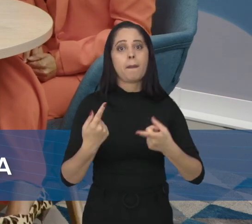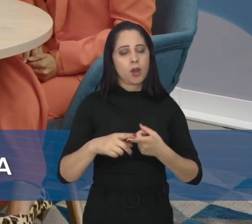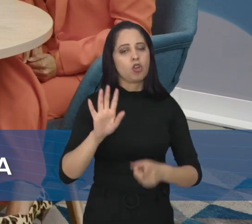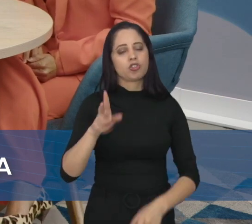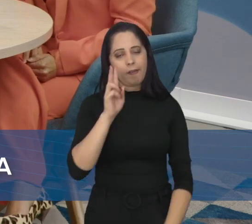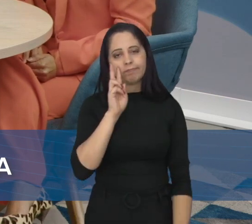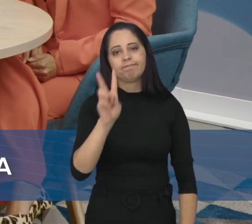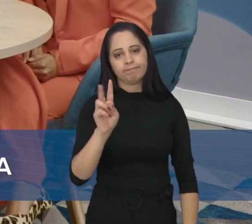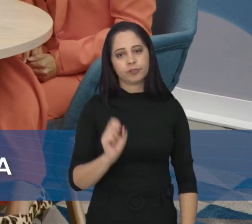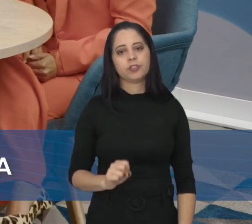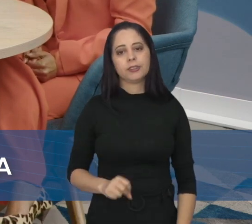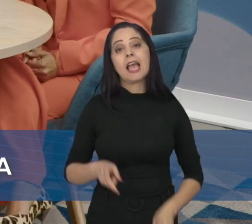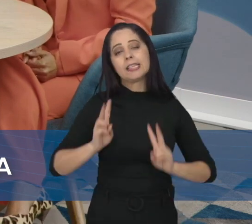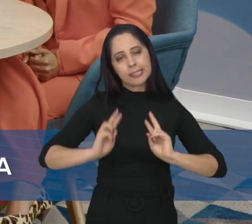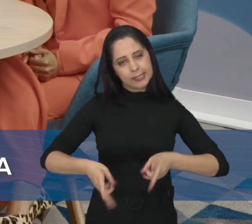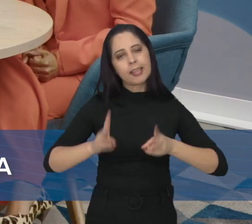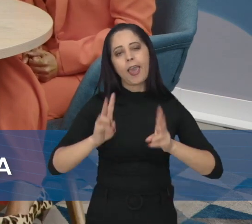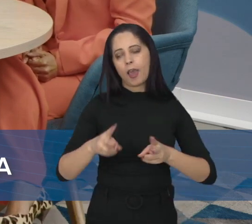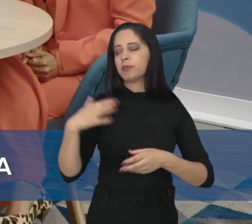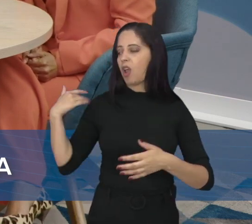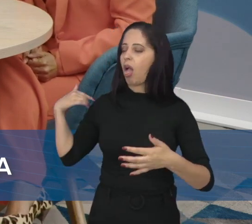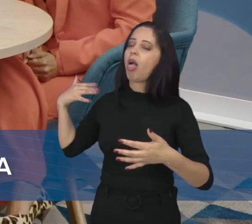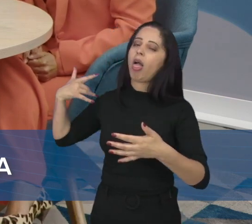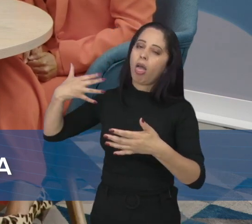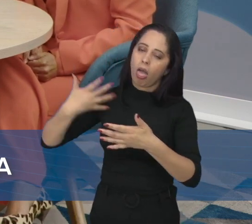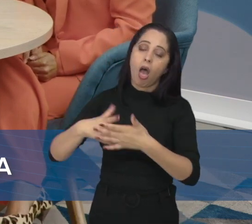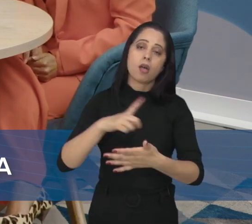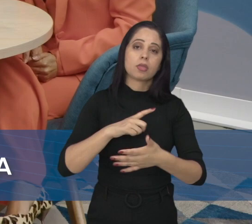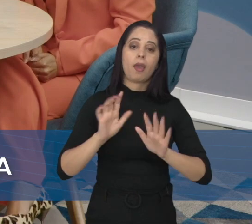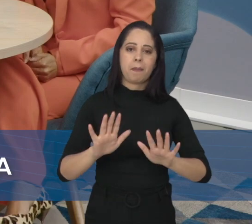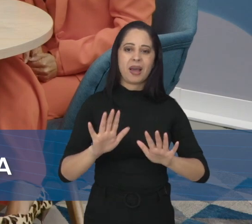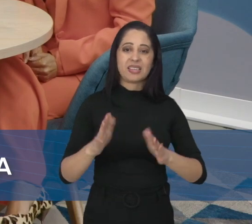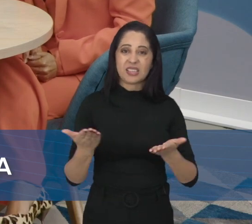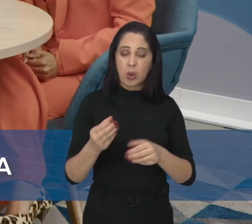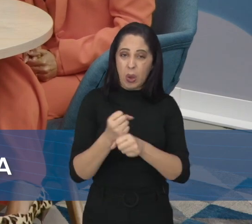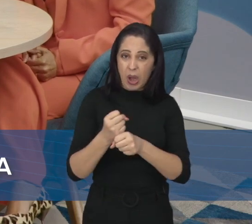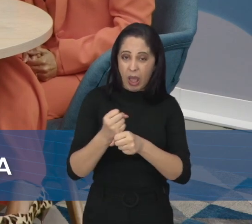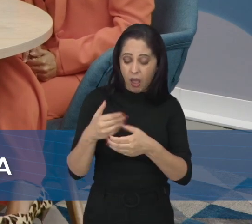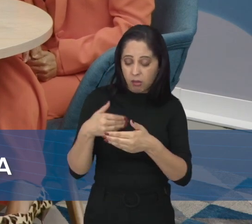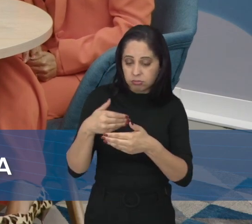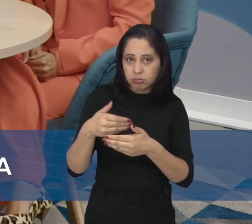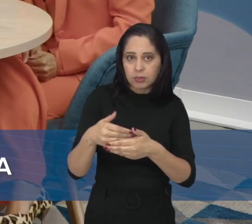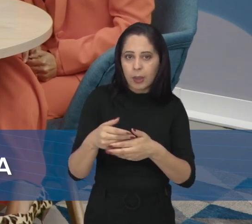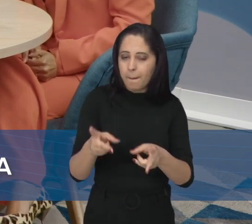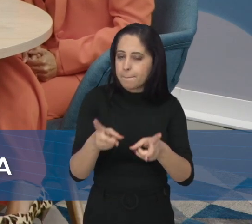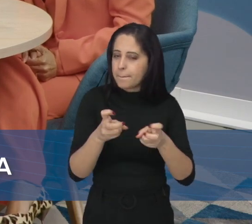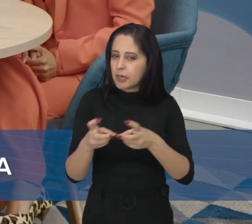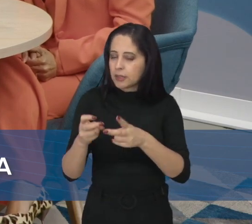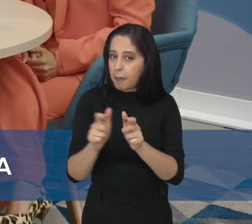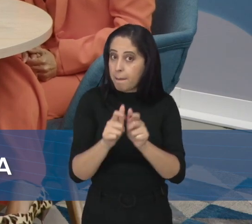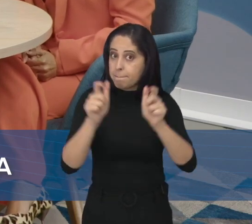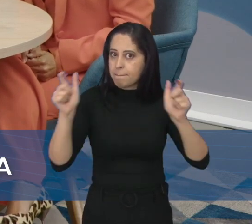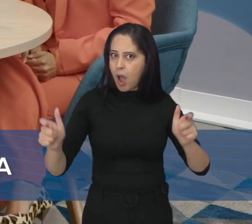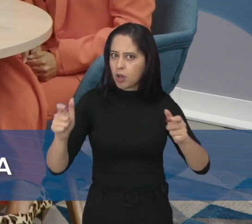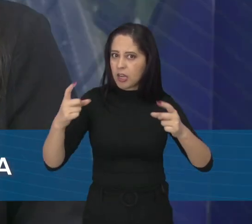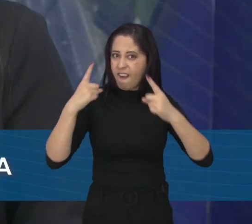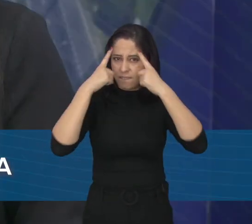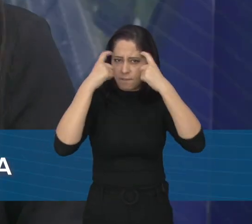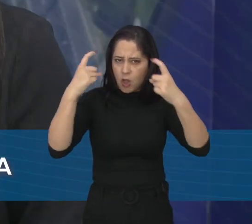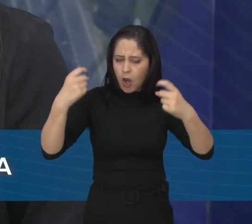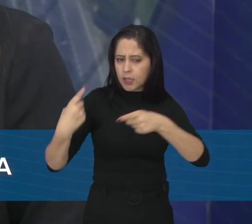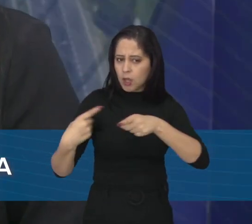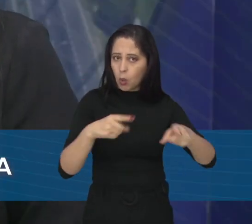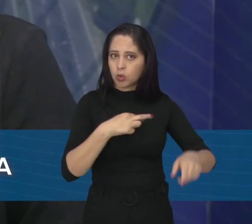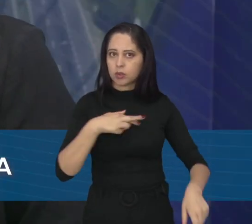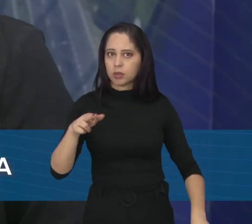tem visto, sempre existiu, como a gente já falou aqui, mas nos últimos anos a gente tem visto com mais frequência e cada vez mais violência